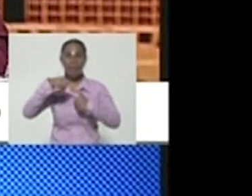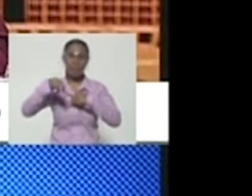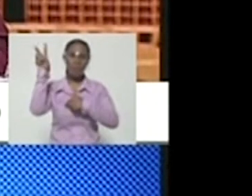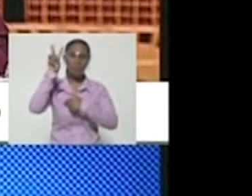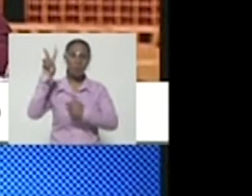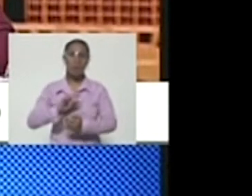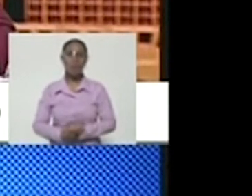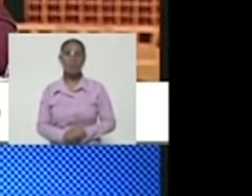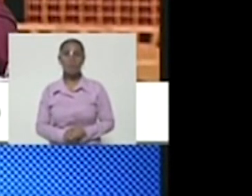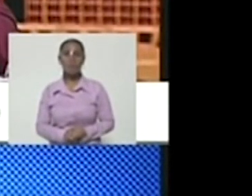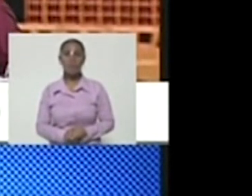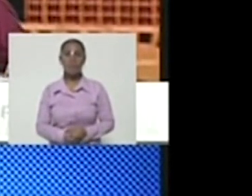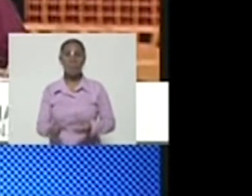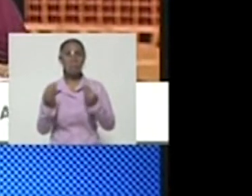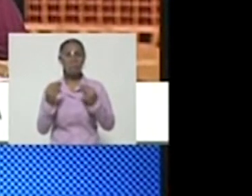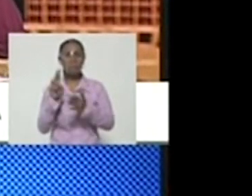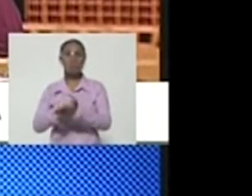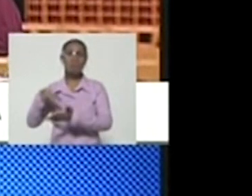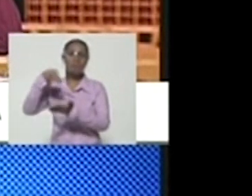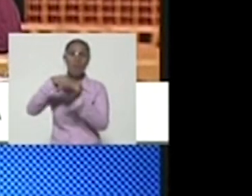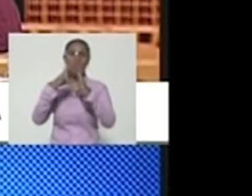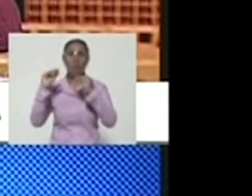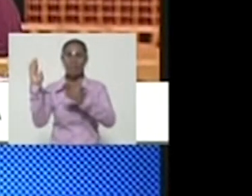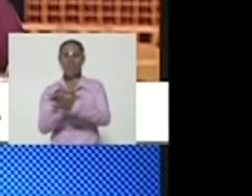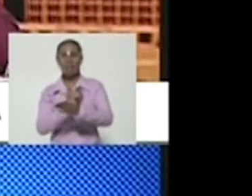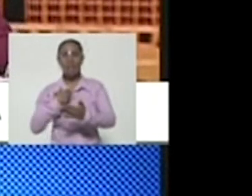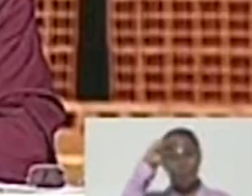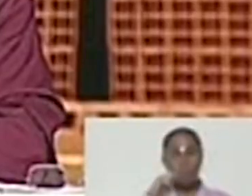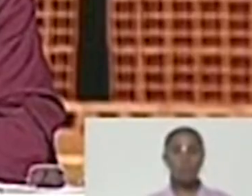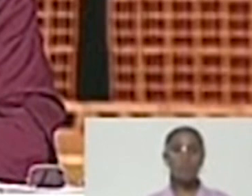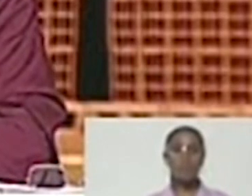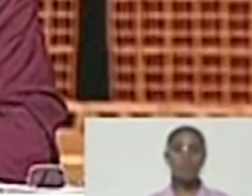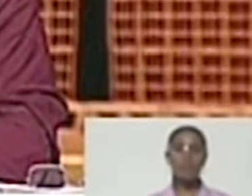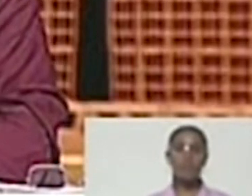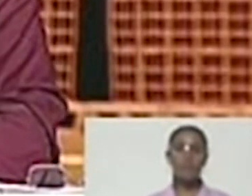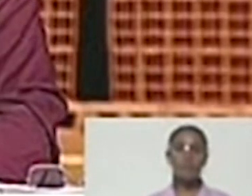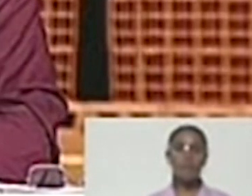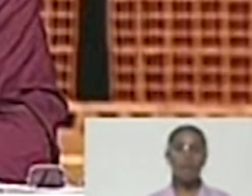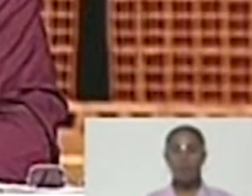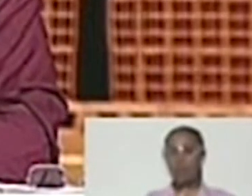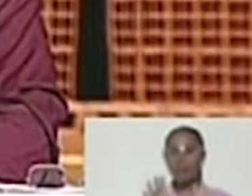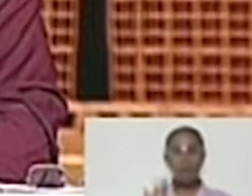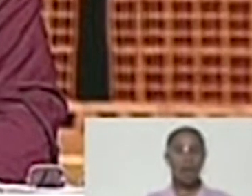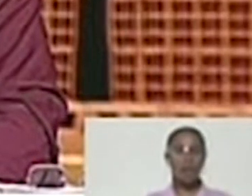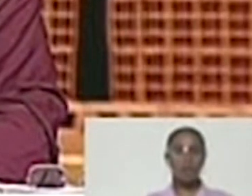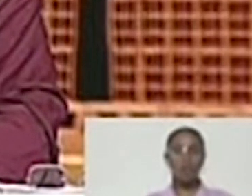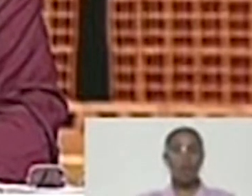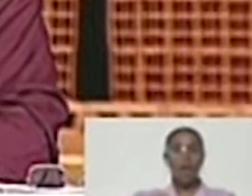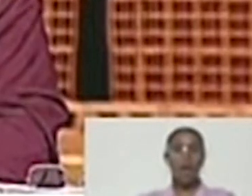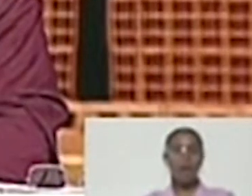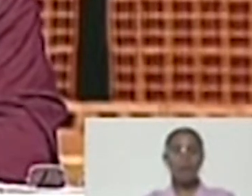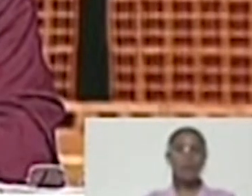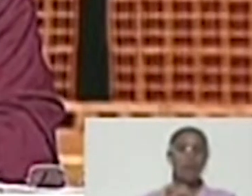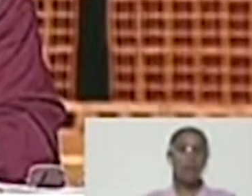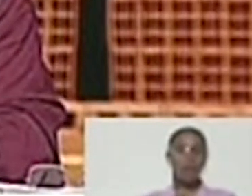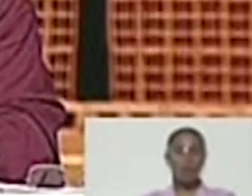Sula e para que se levantem tola Santina crime nada sobre a Venezuela e o presidente já expressou em outras ocasiões